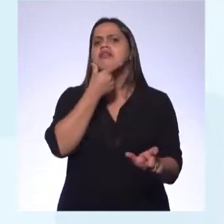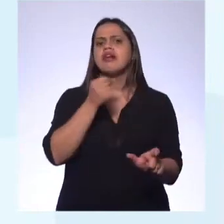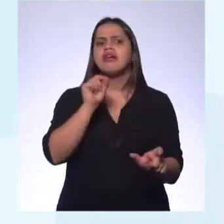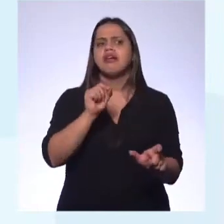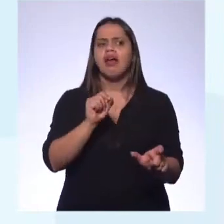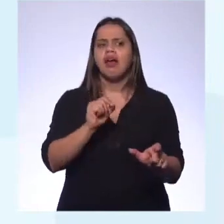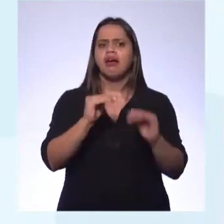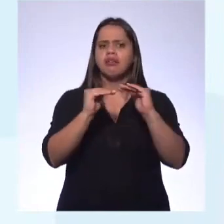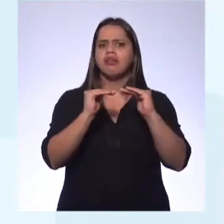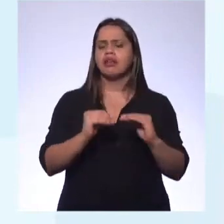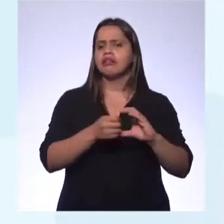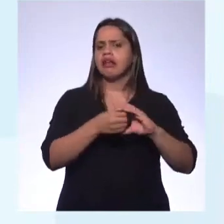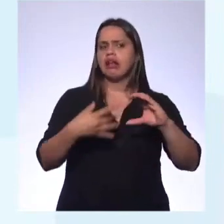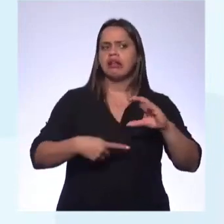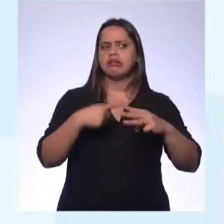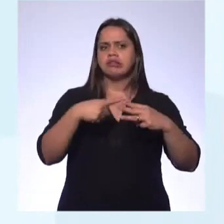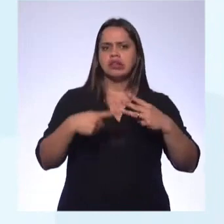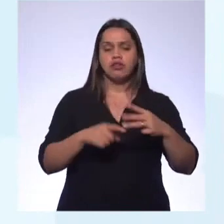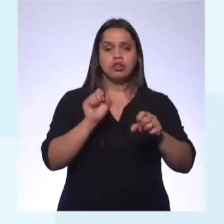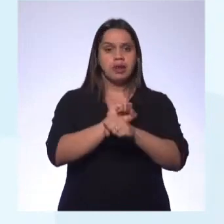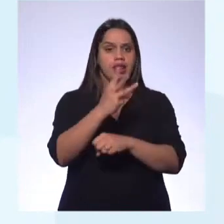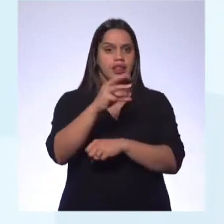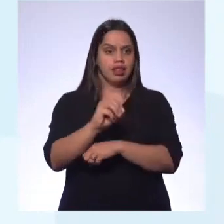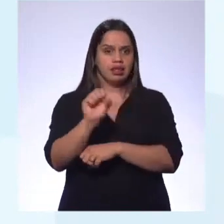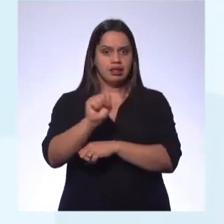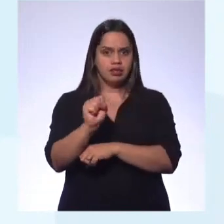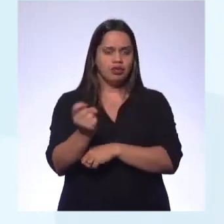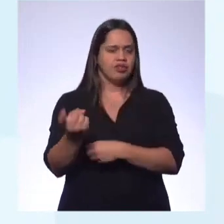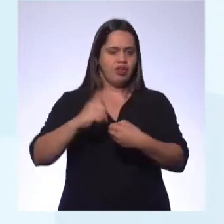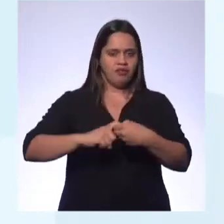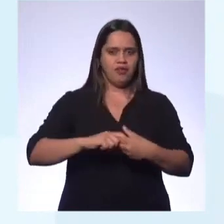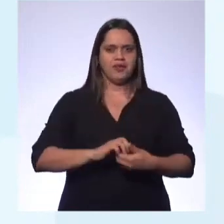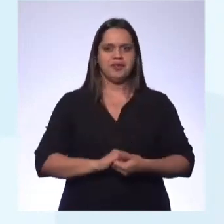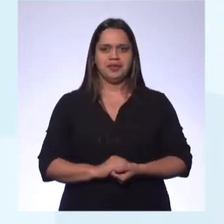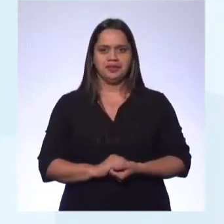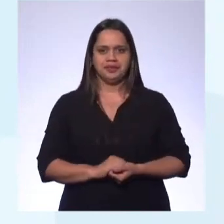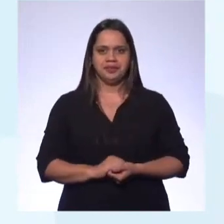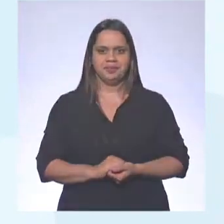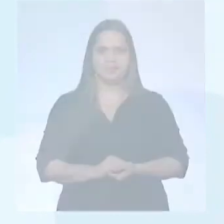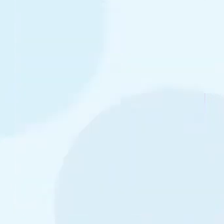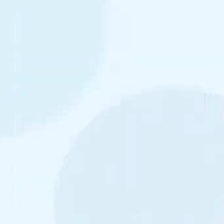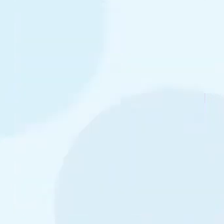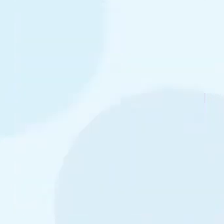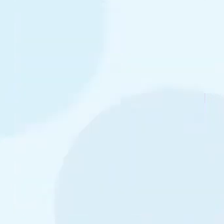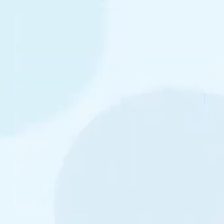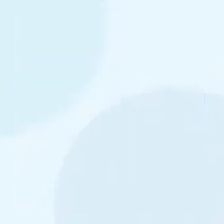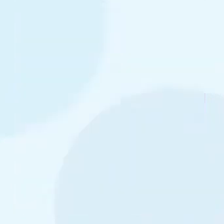homem? Eu vou deixar na tela 30 segundinhos e a gente já volta.